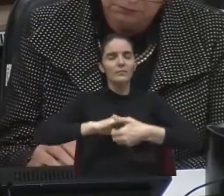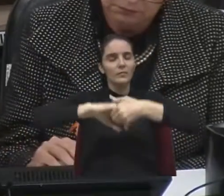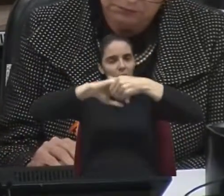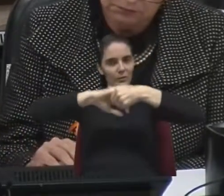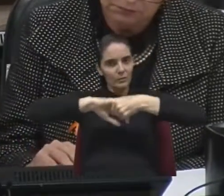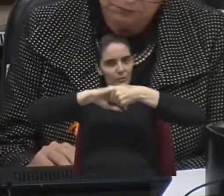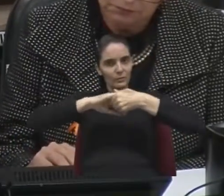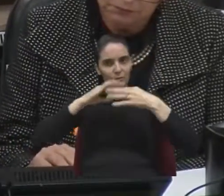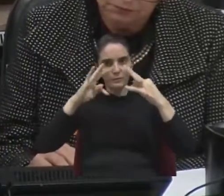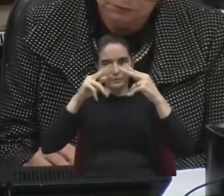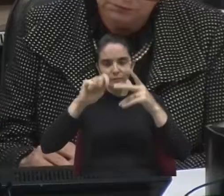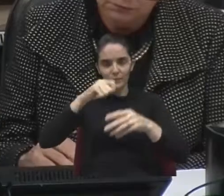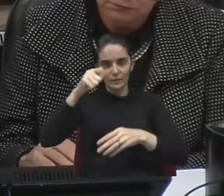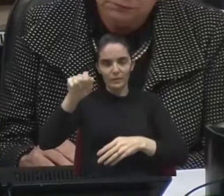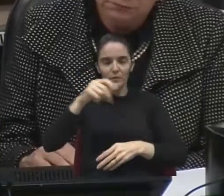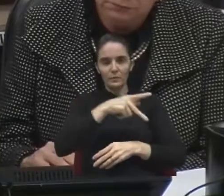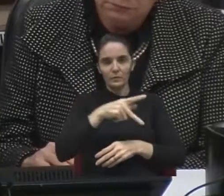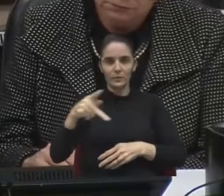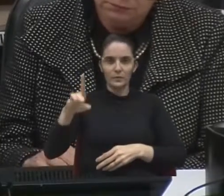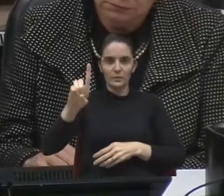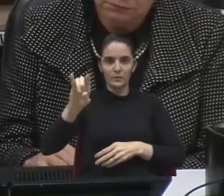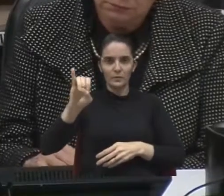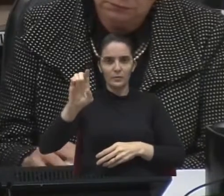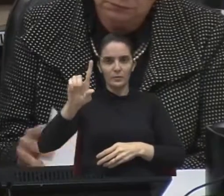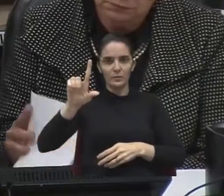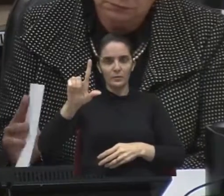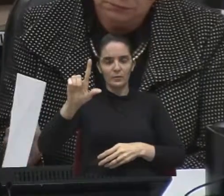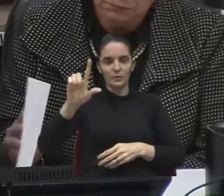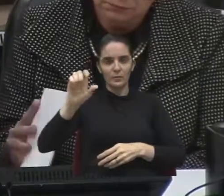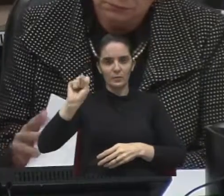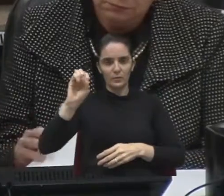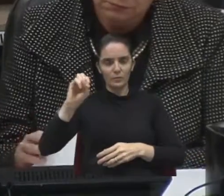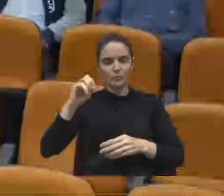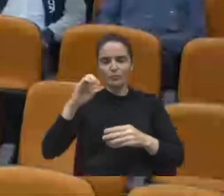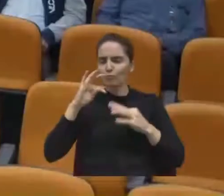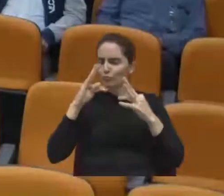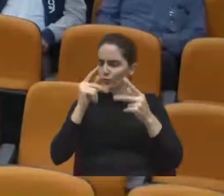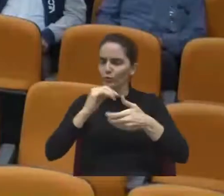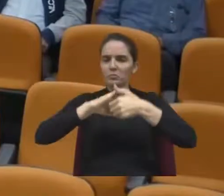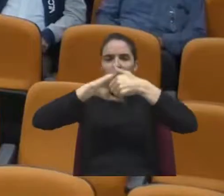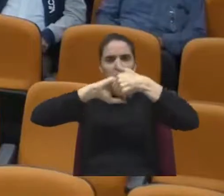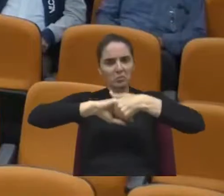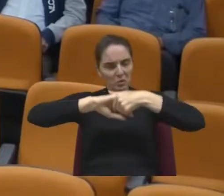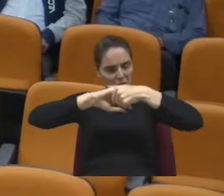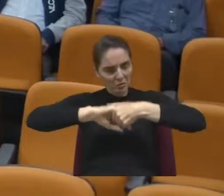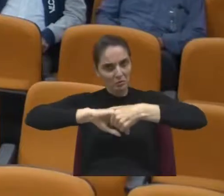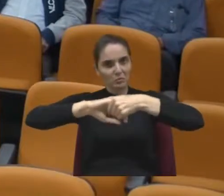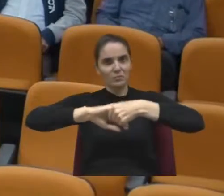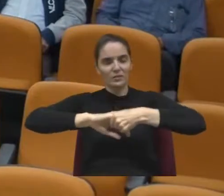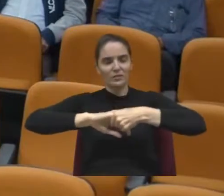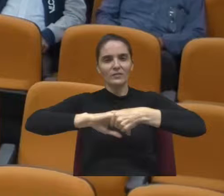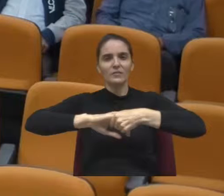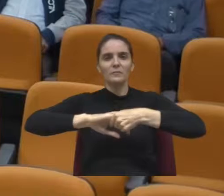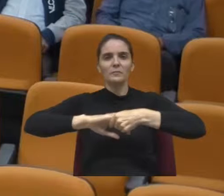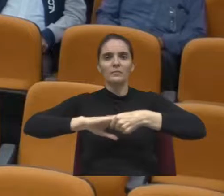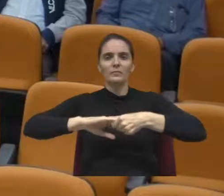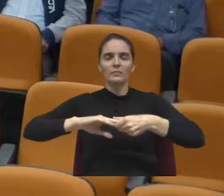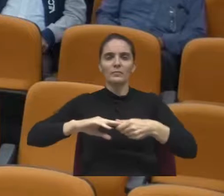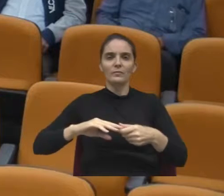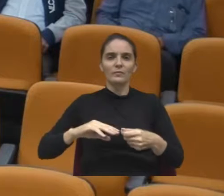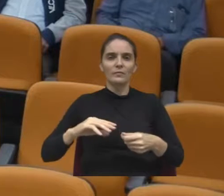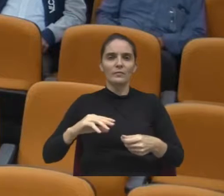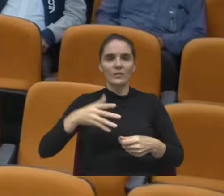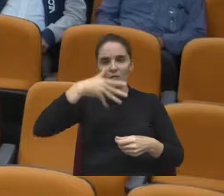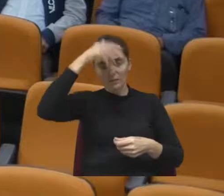ao presidente Dilson, ao vice-presidente, a todos vocês aí, pela atitude de vocês. Sou apenas um membro, mas conte comigo naquilo que